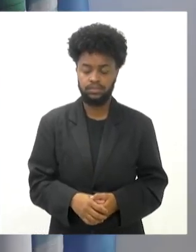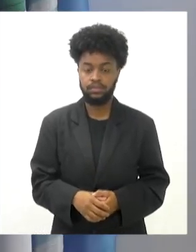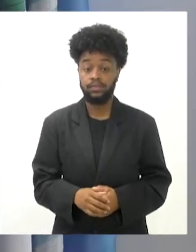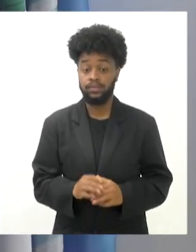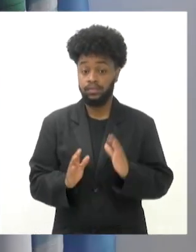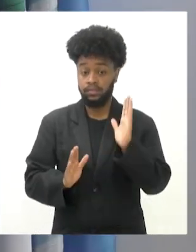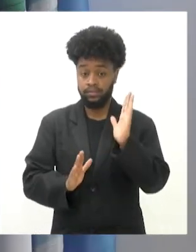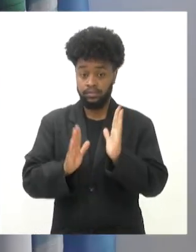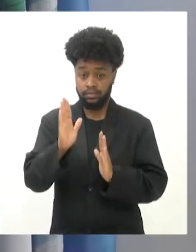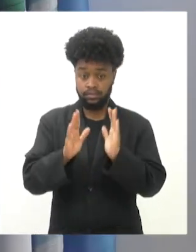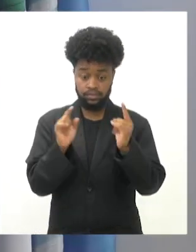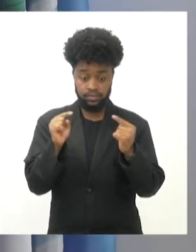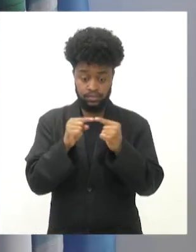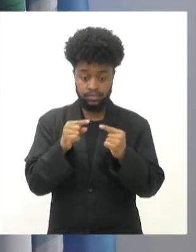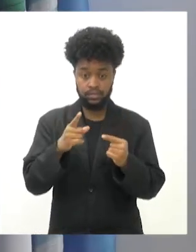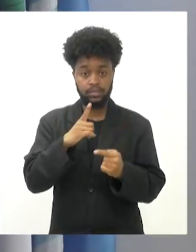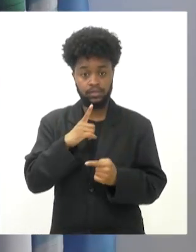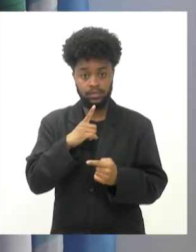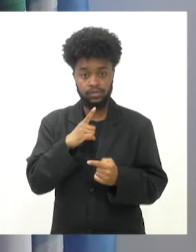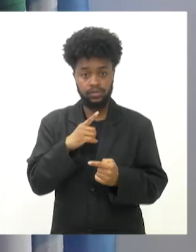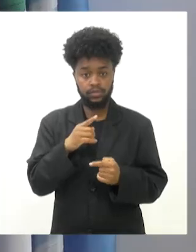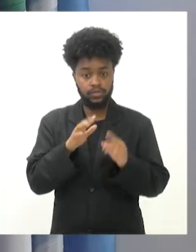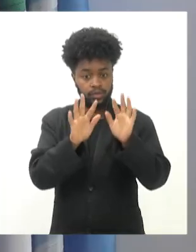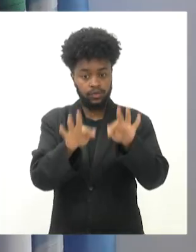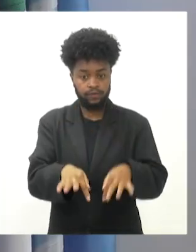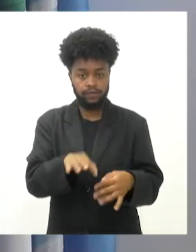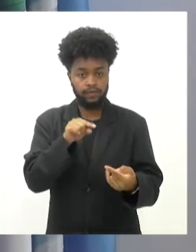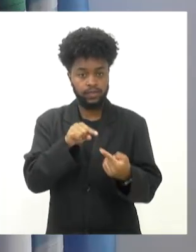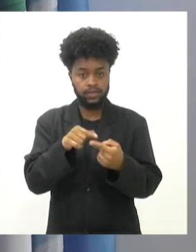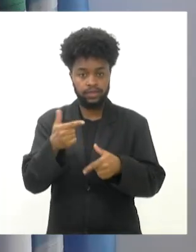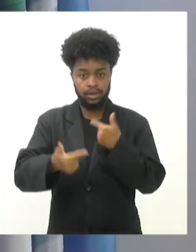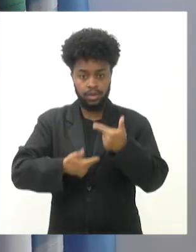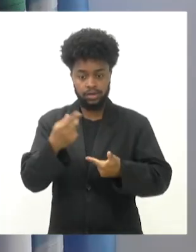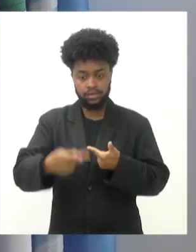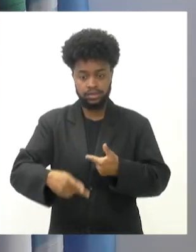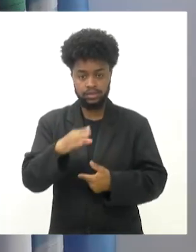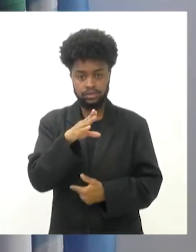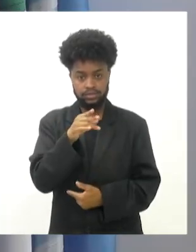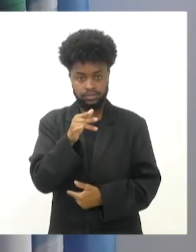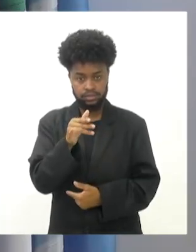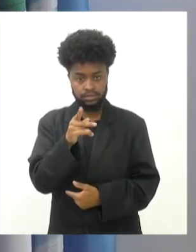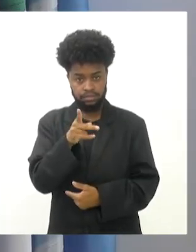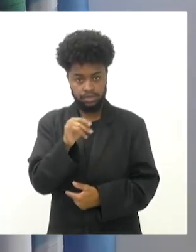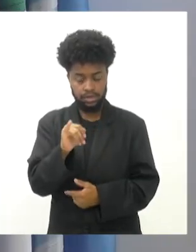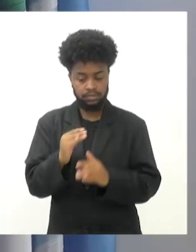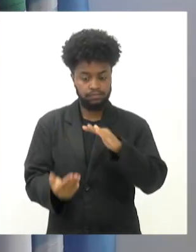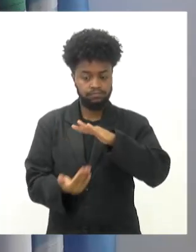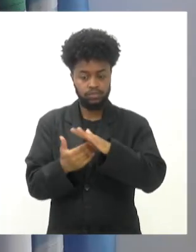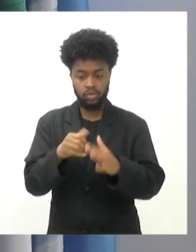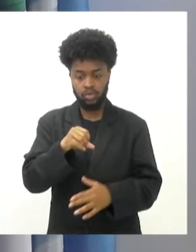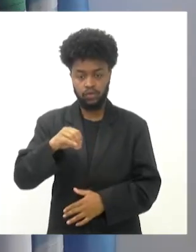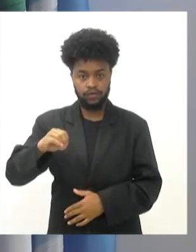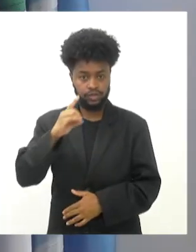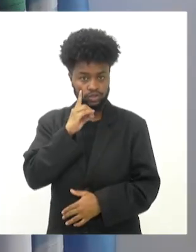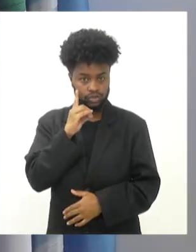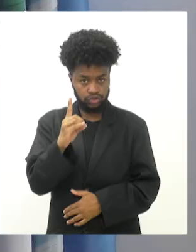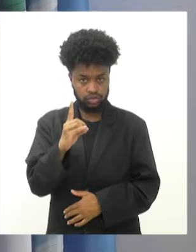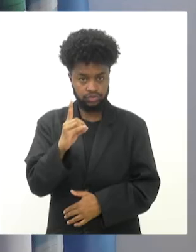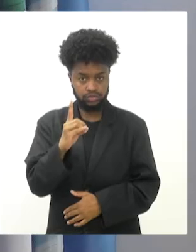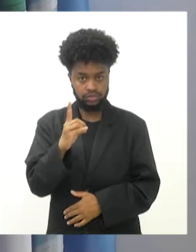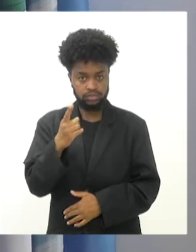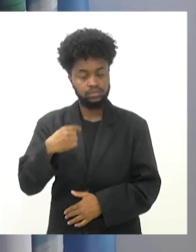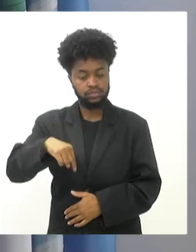exíguo que nós temos para concluir esse trabalho da CPI em, no máximo, 90 dias,